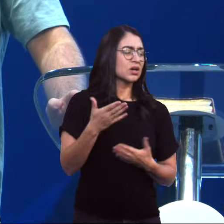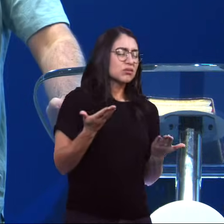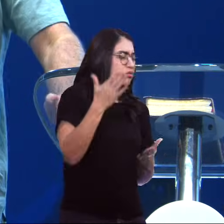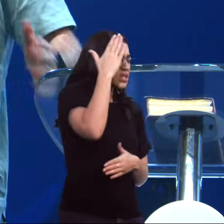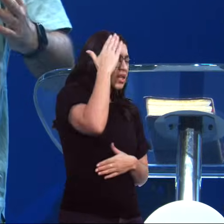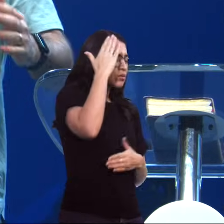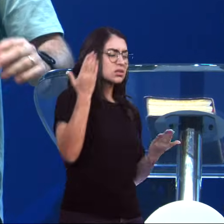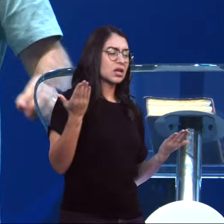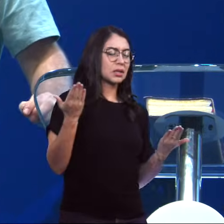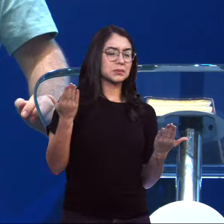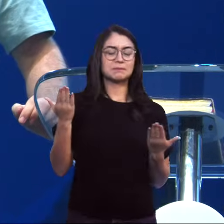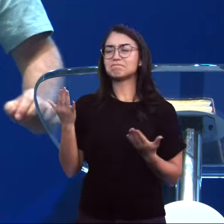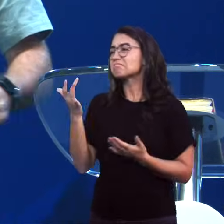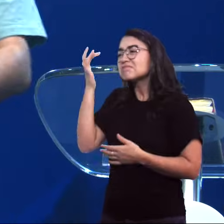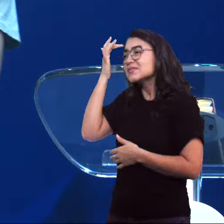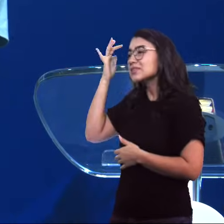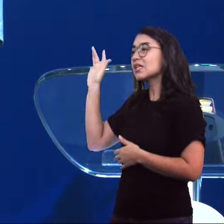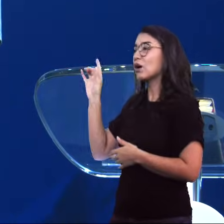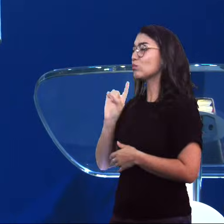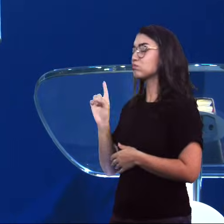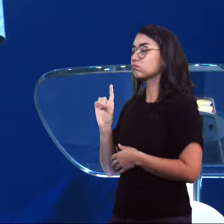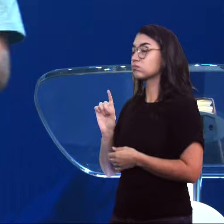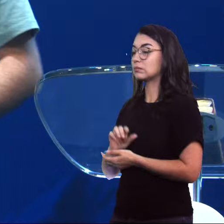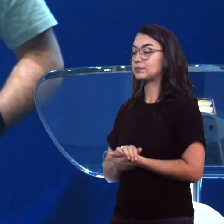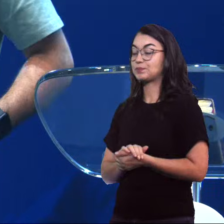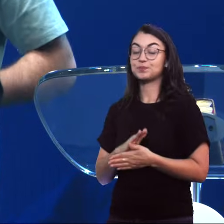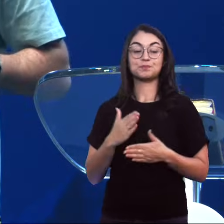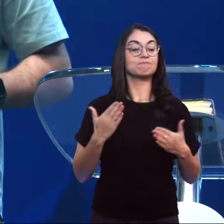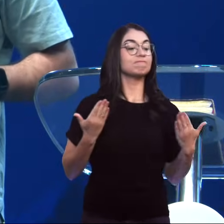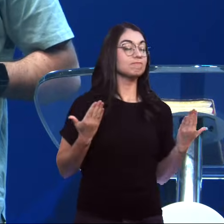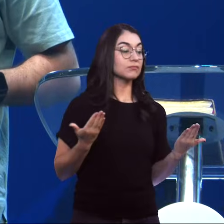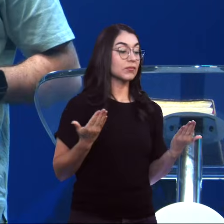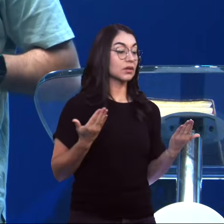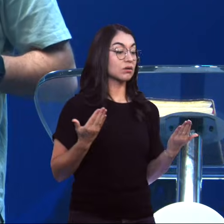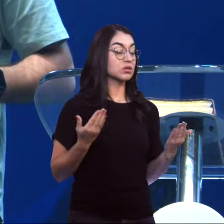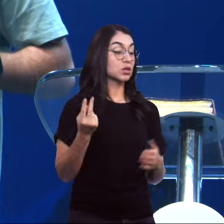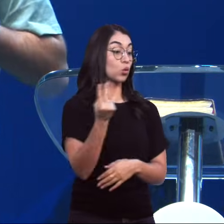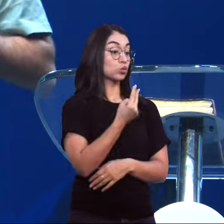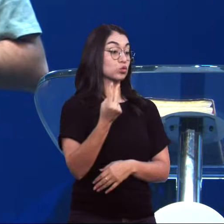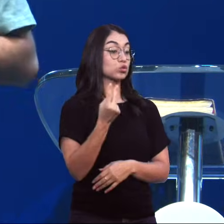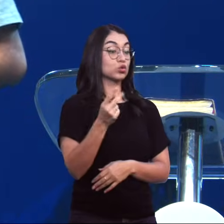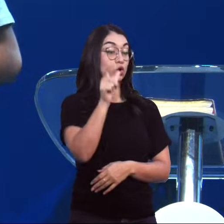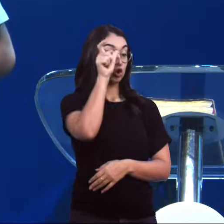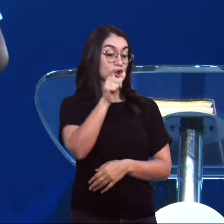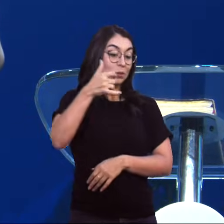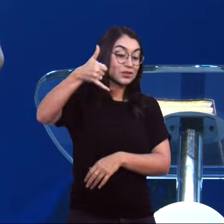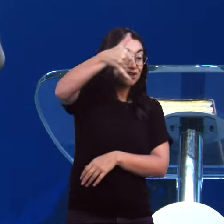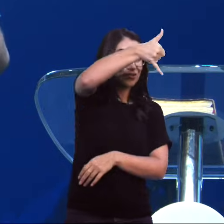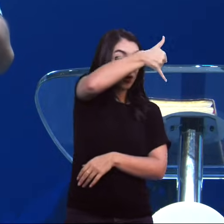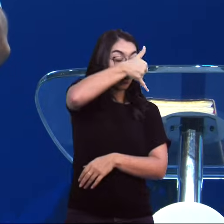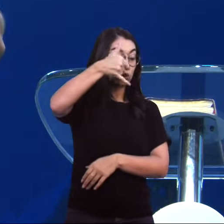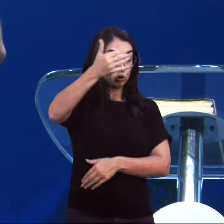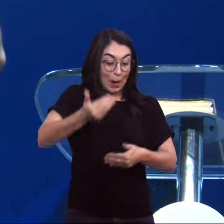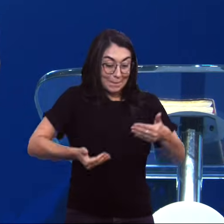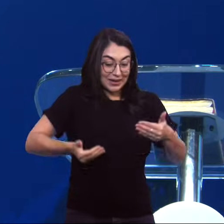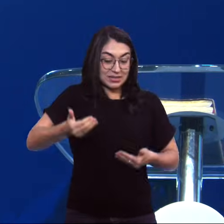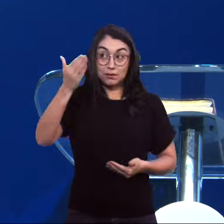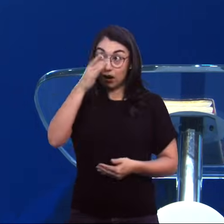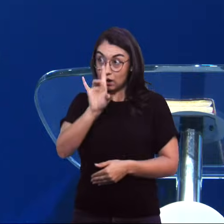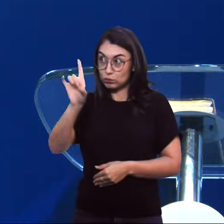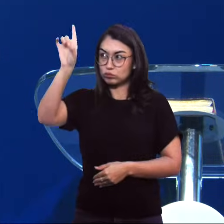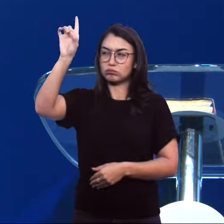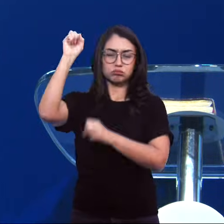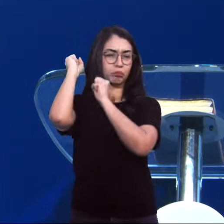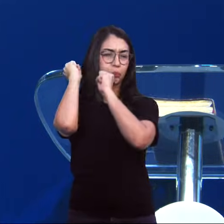significam? Não, meu senhor, respondi. Então ele me disse: são os 2 homens que foram ungidos para servir ao